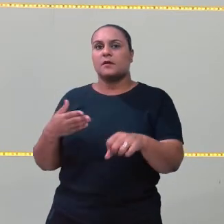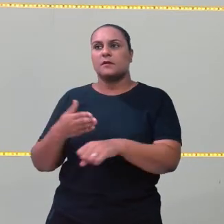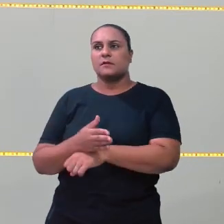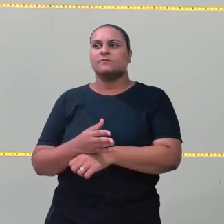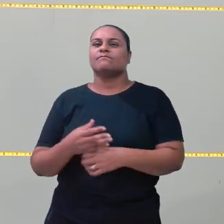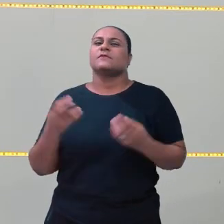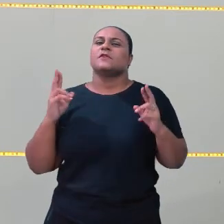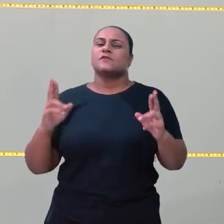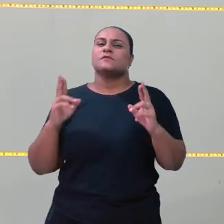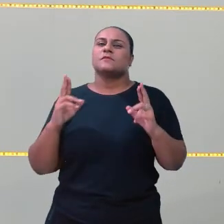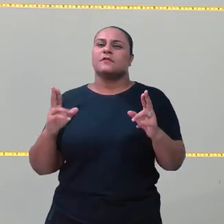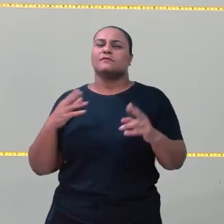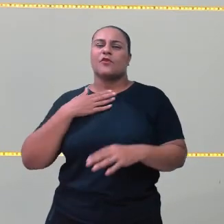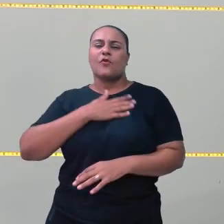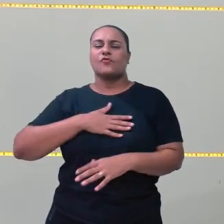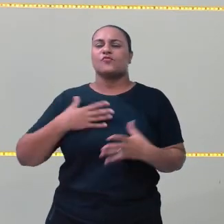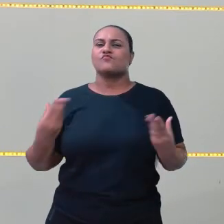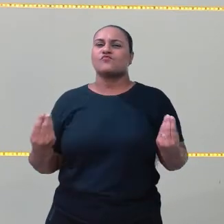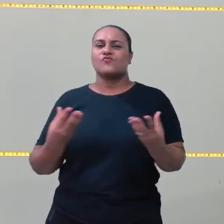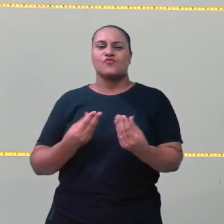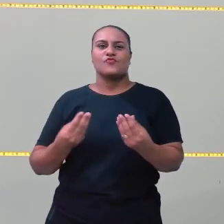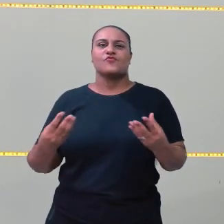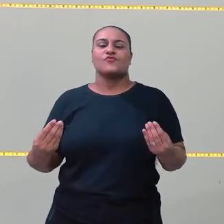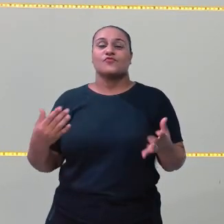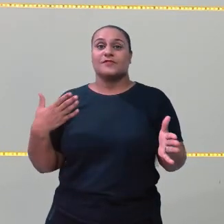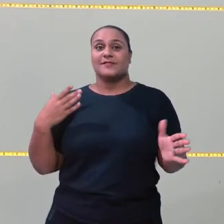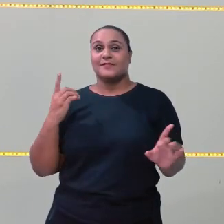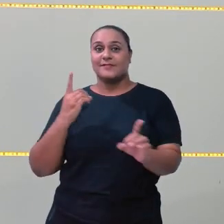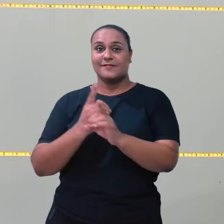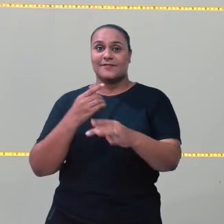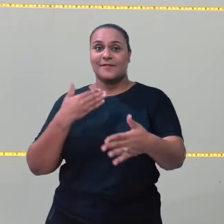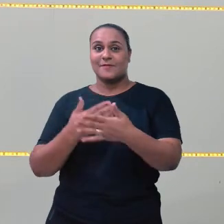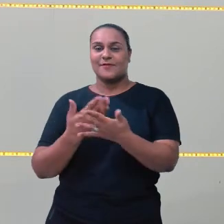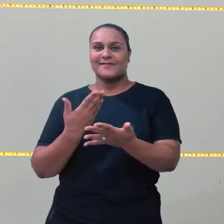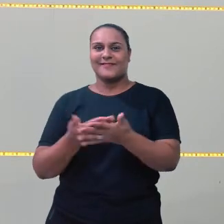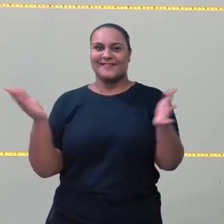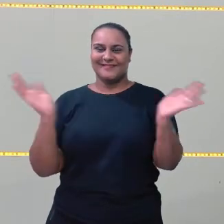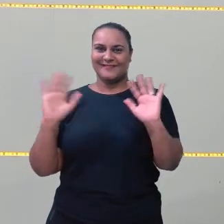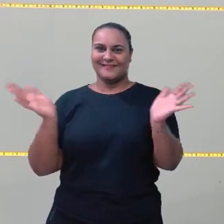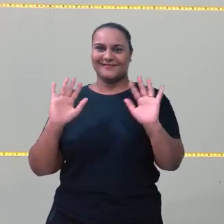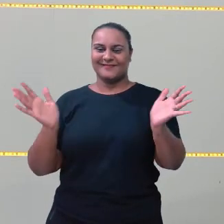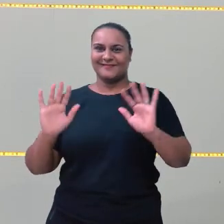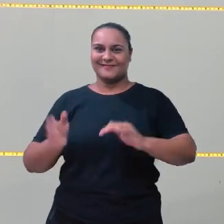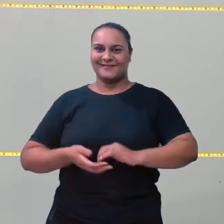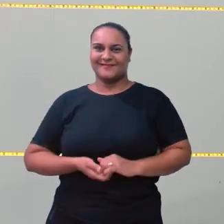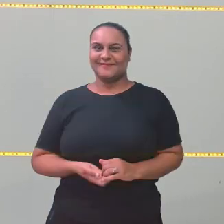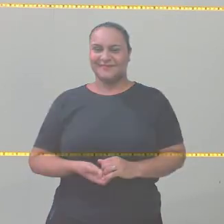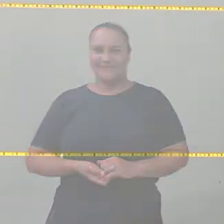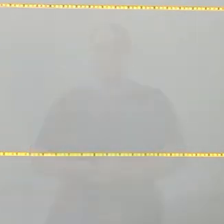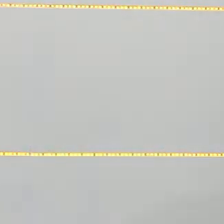bastante da aula de hoje e a gente se encontra na próxima aula. Tchau, tchau!